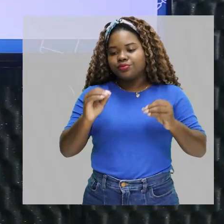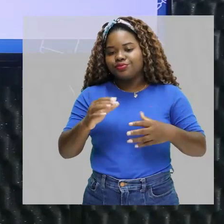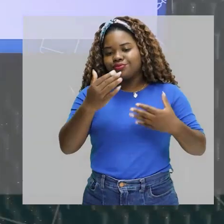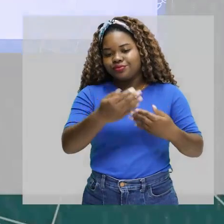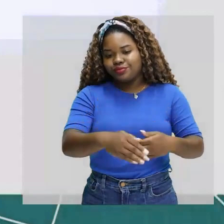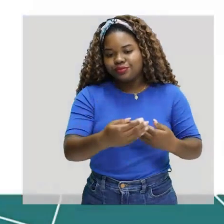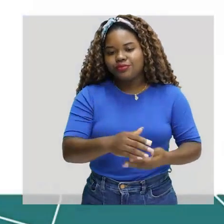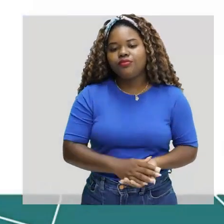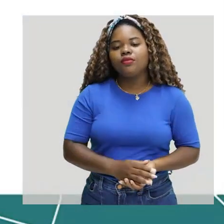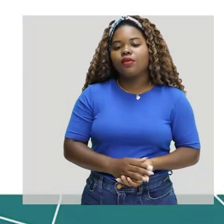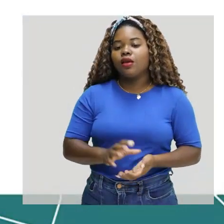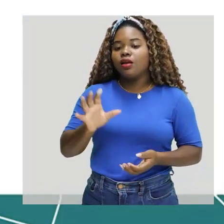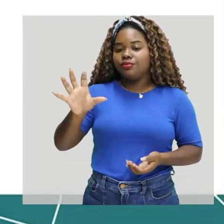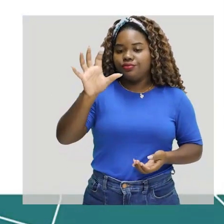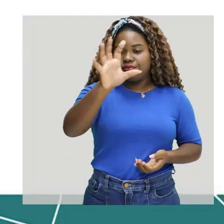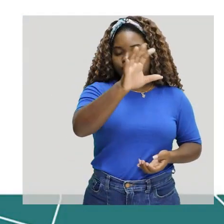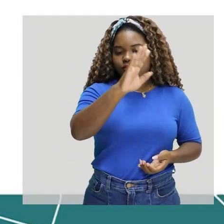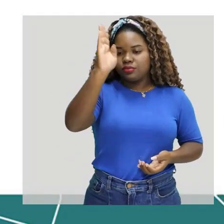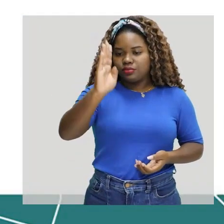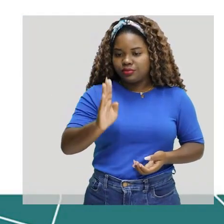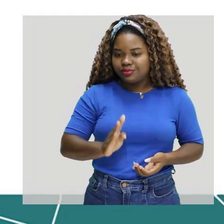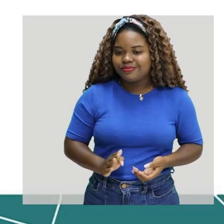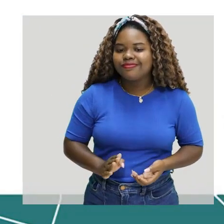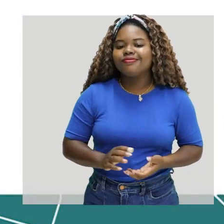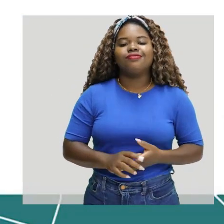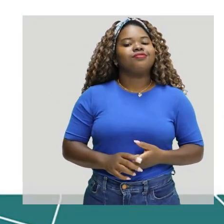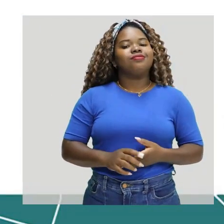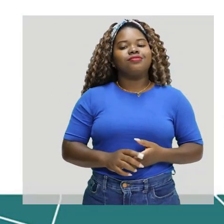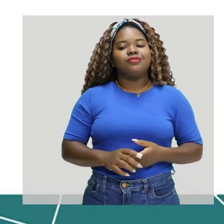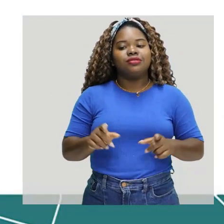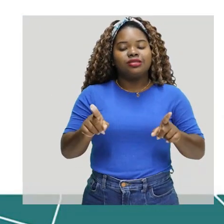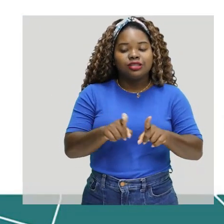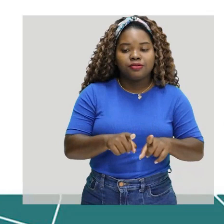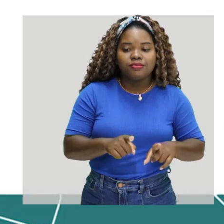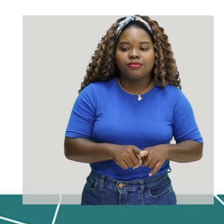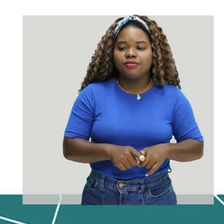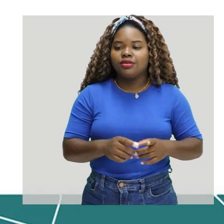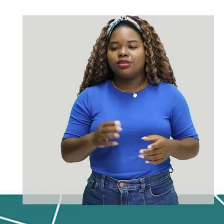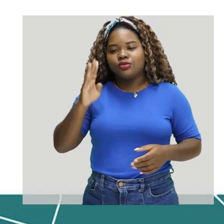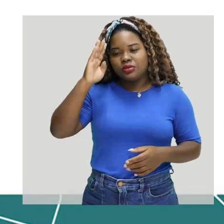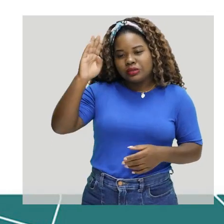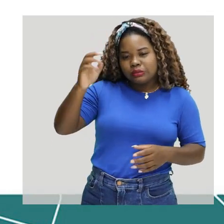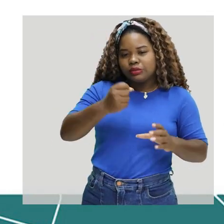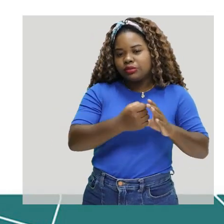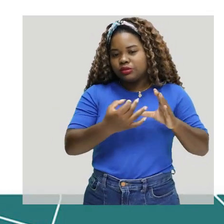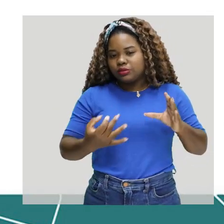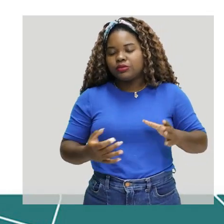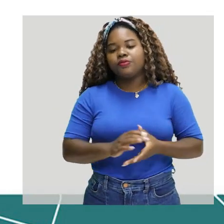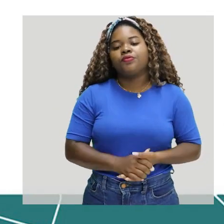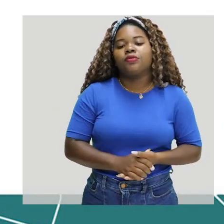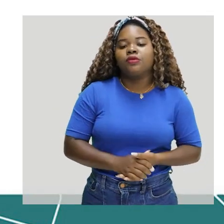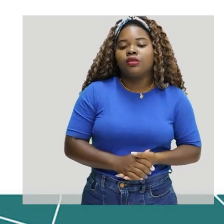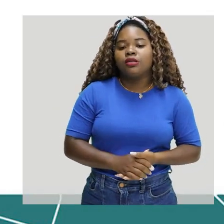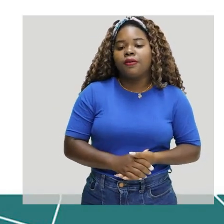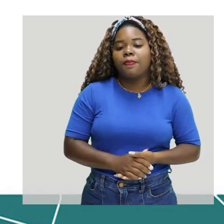Tá certo nós vamos falar sobre as regiões brasileiras tá E os seus potenciais tá inclusive quero te